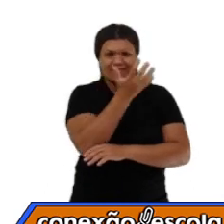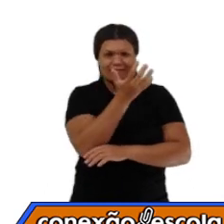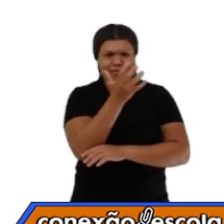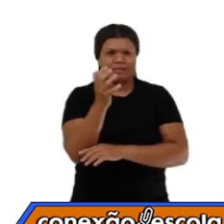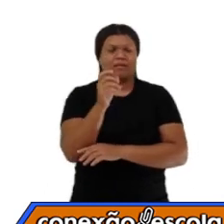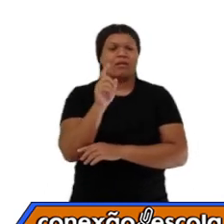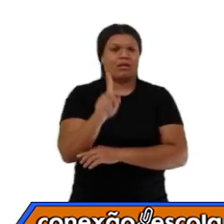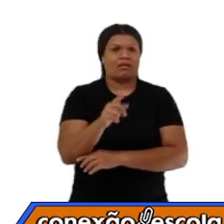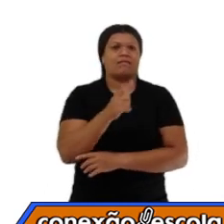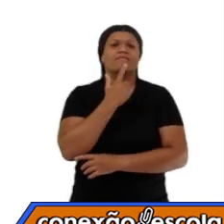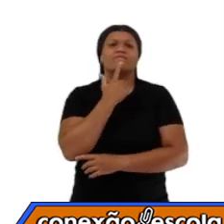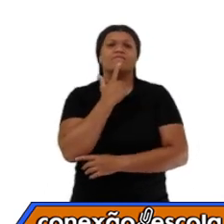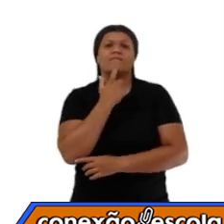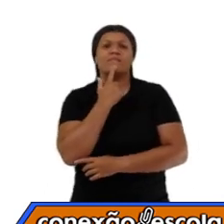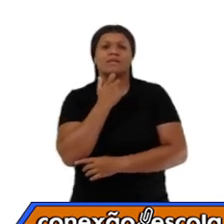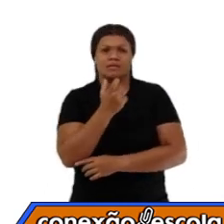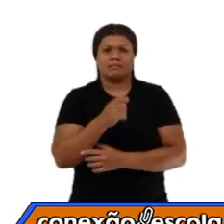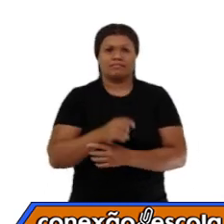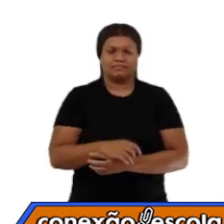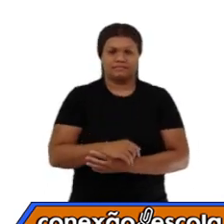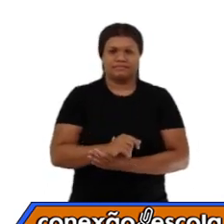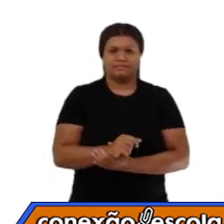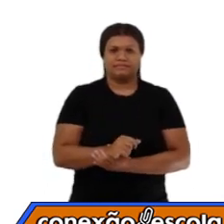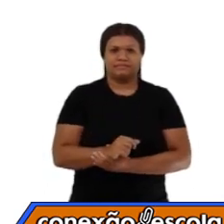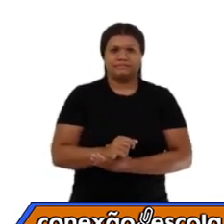são vermelhas.